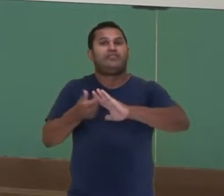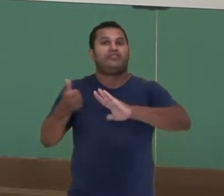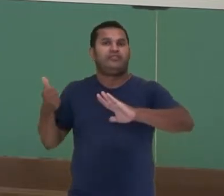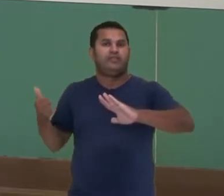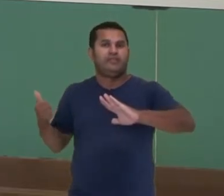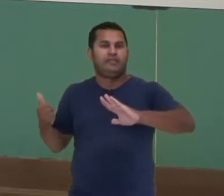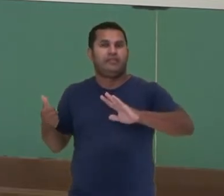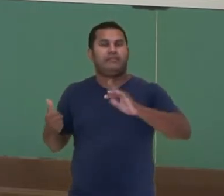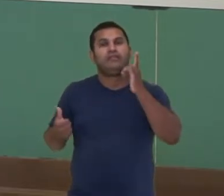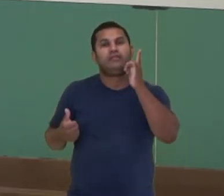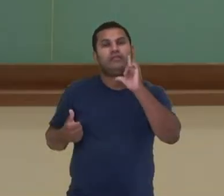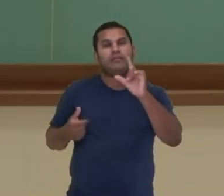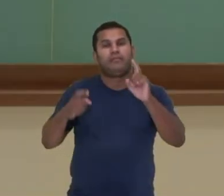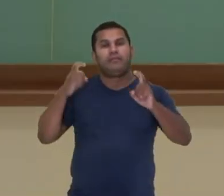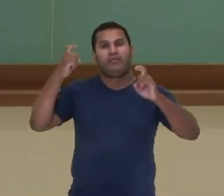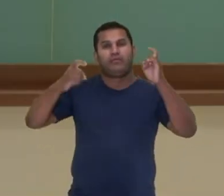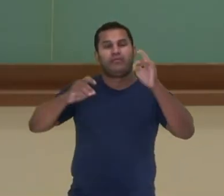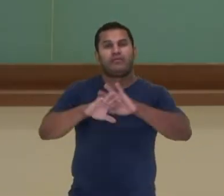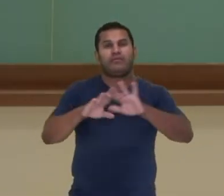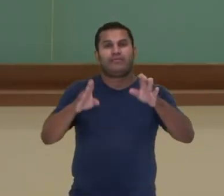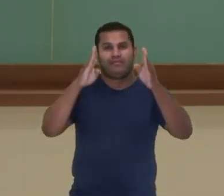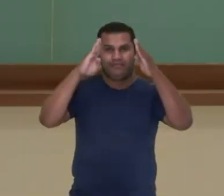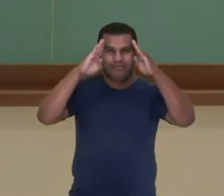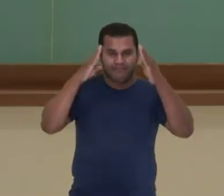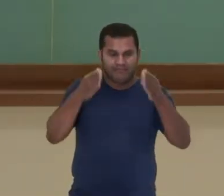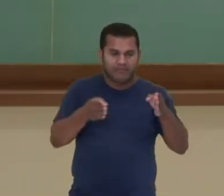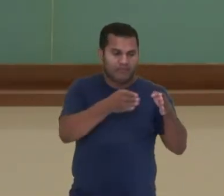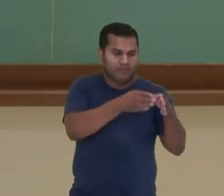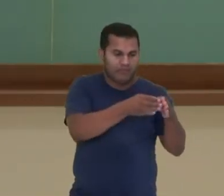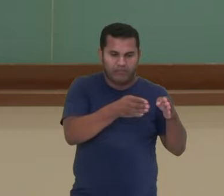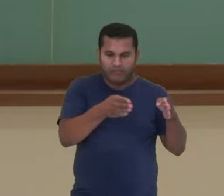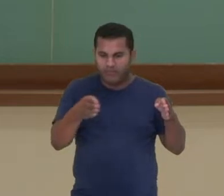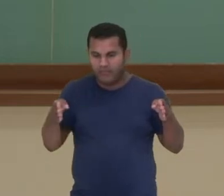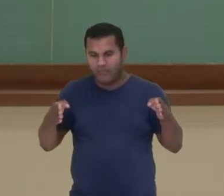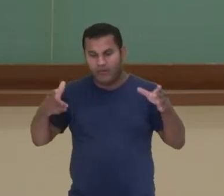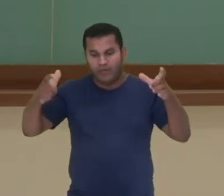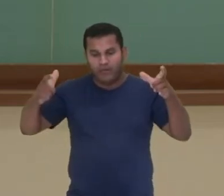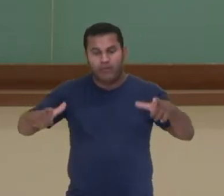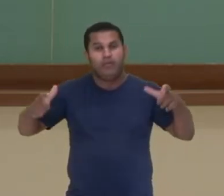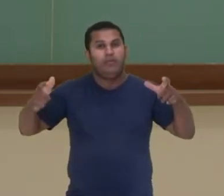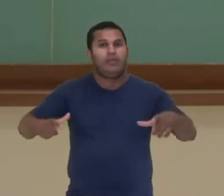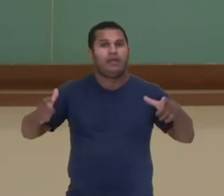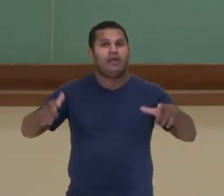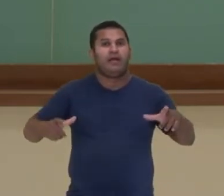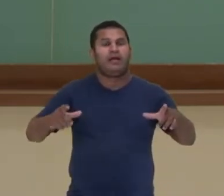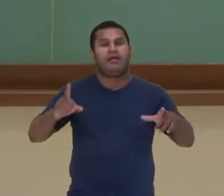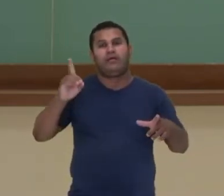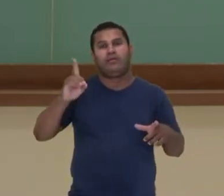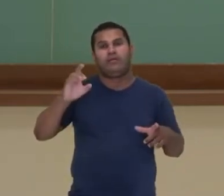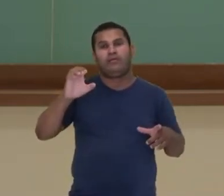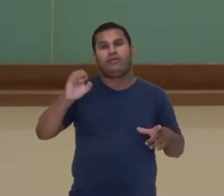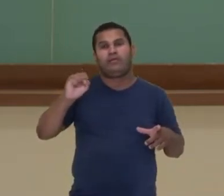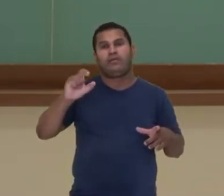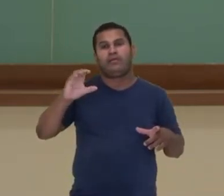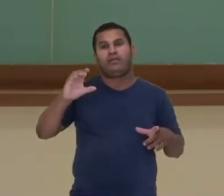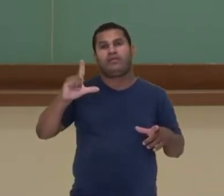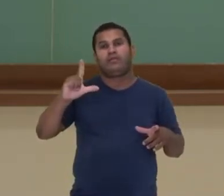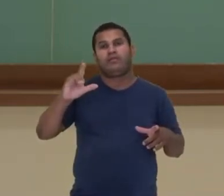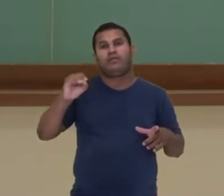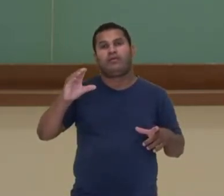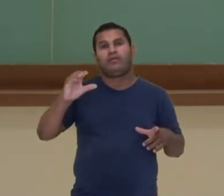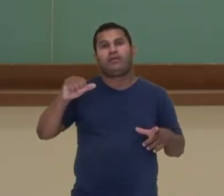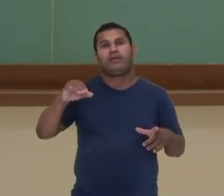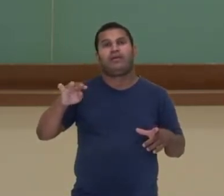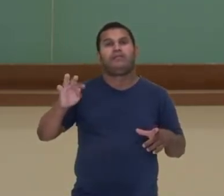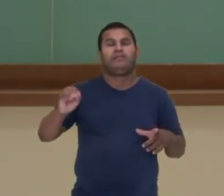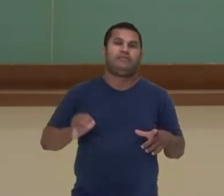simples. Por exemplo, quando eu estou numa situação, por exemplo, de perícia, de um acidente, por exemplo, não vai ter um cara lá que vai medir